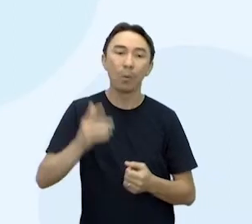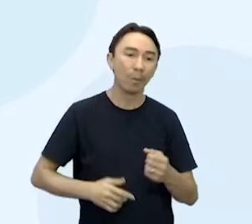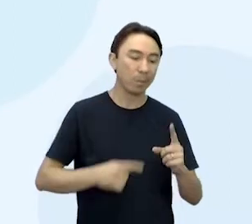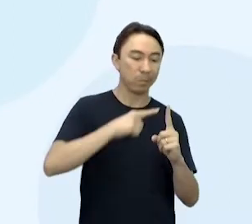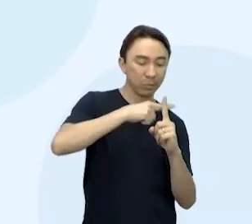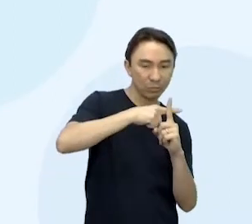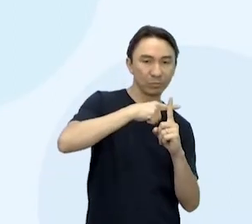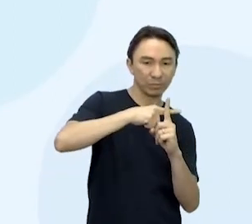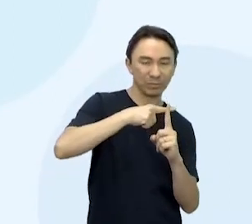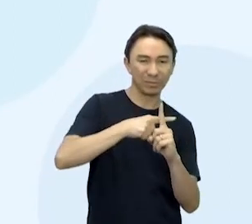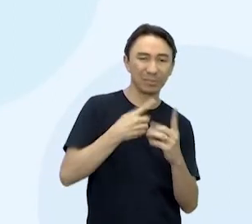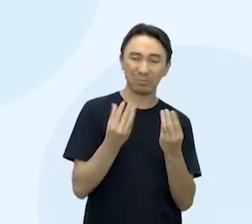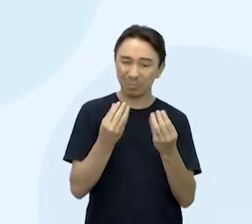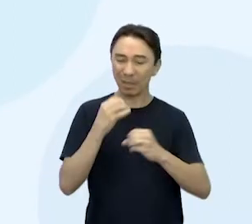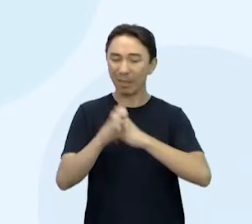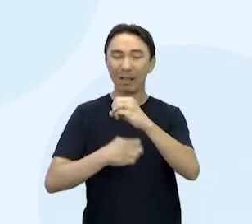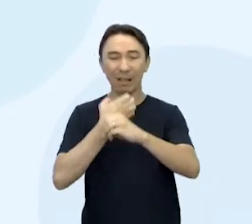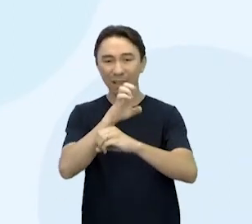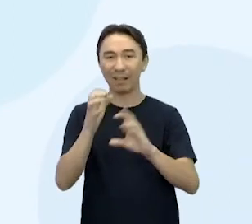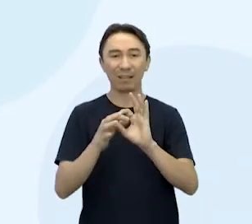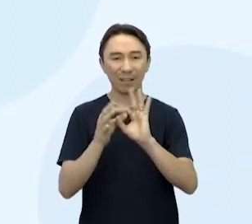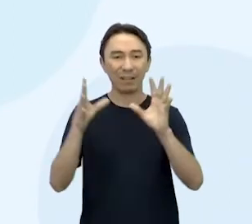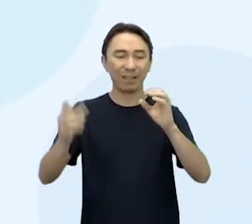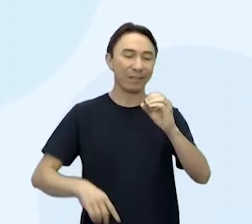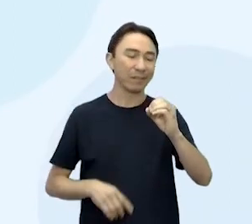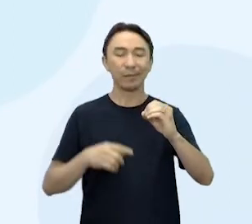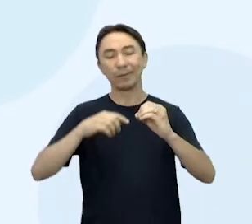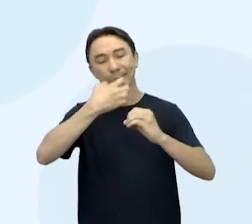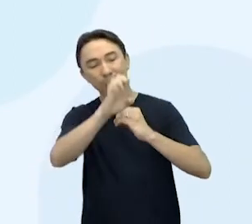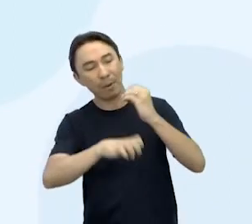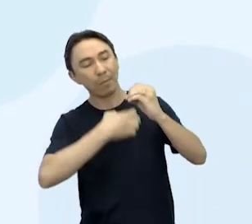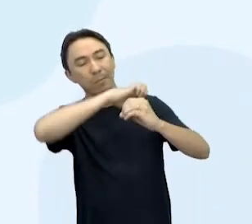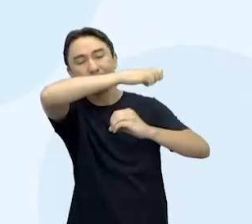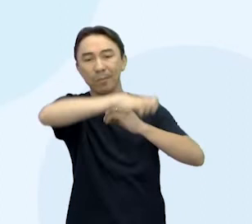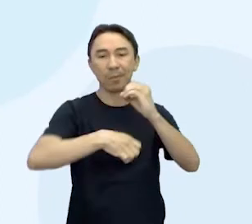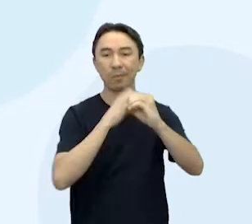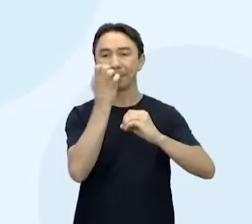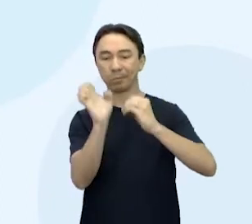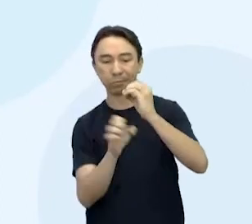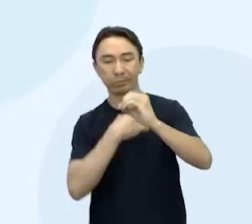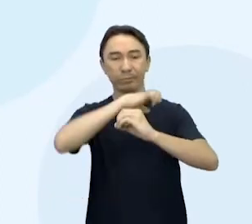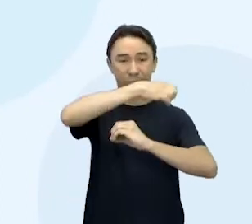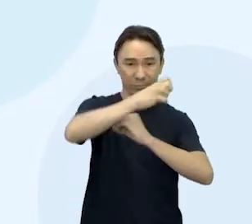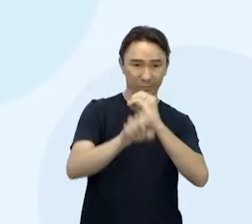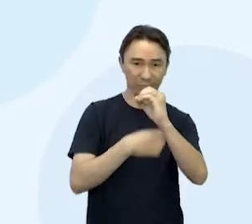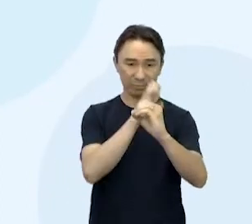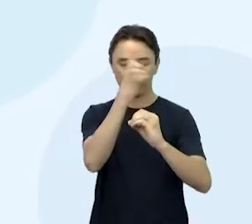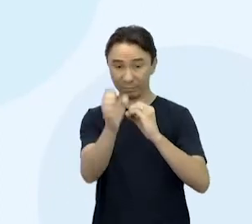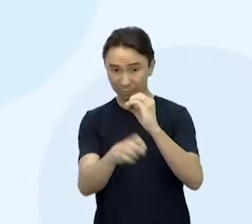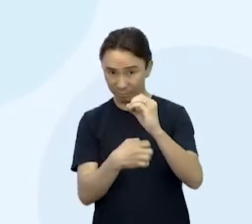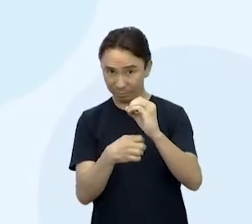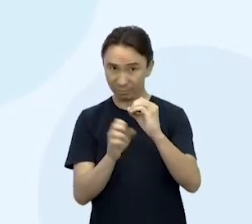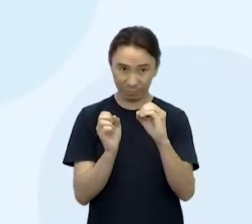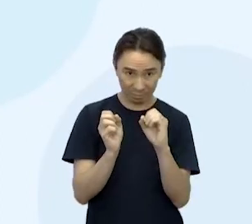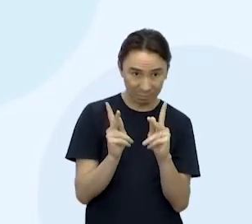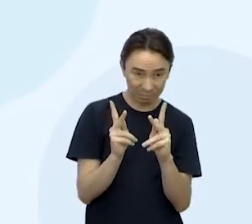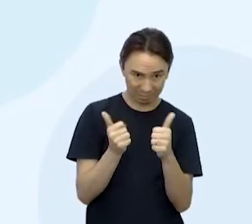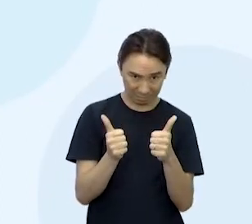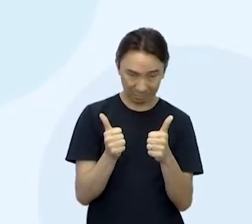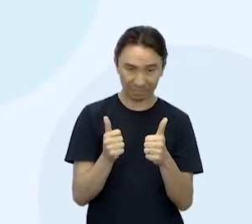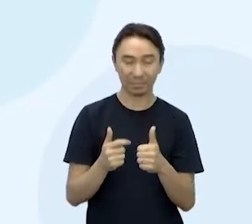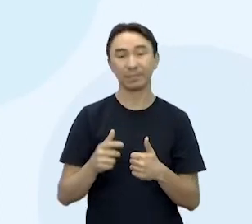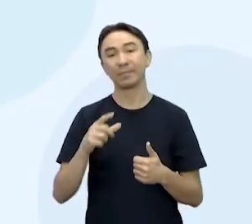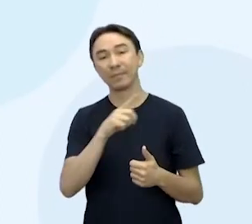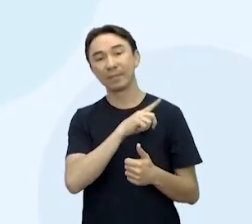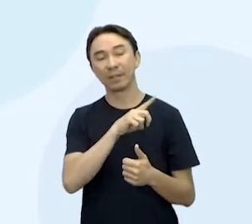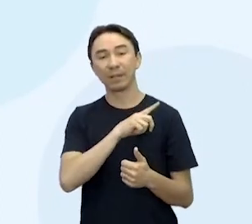monte de elétrons livres aqui, ó, circulando aqui, ó, ok? Ao redor desses átomos, ok? Então, aí